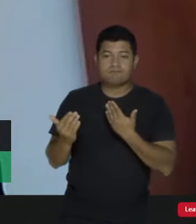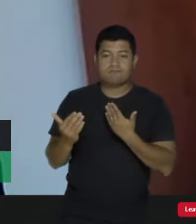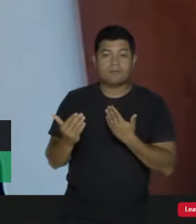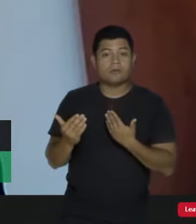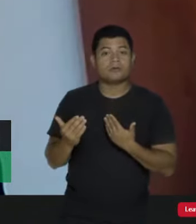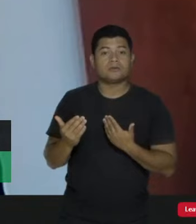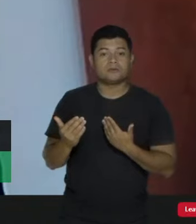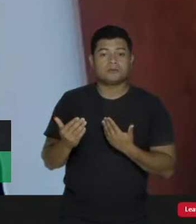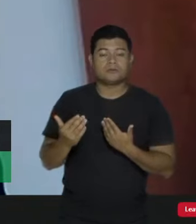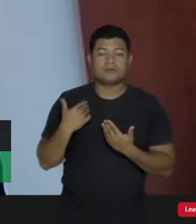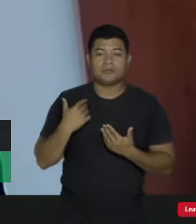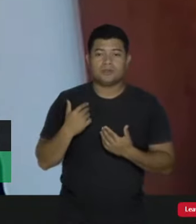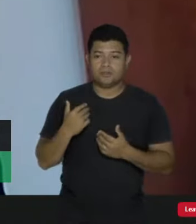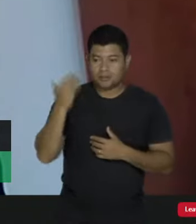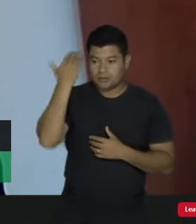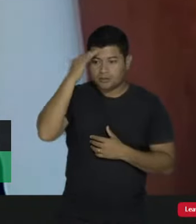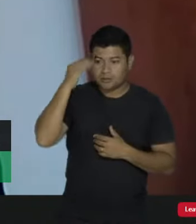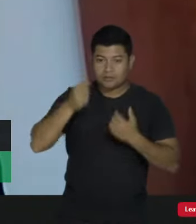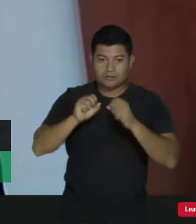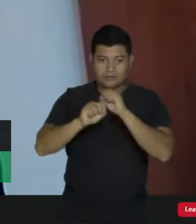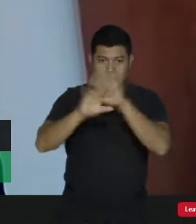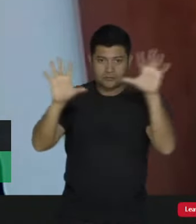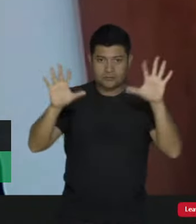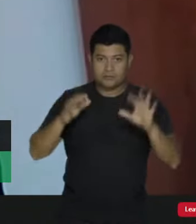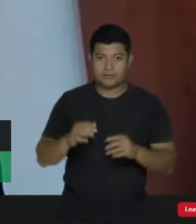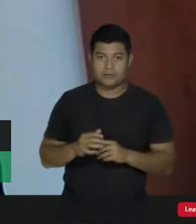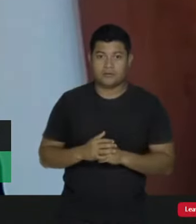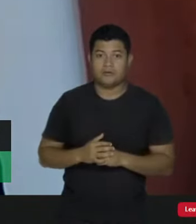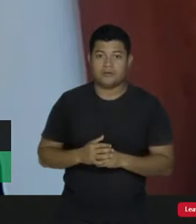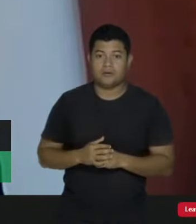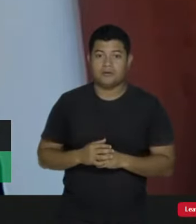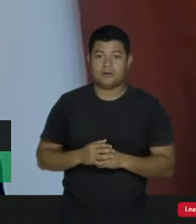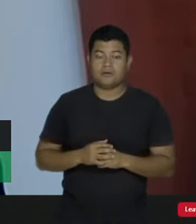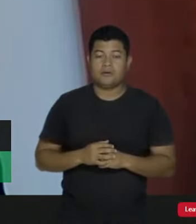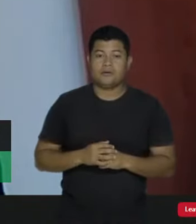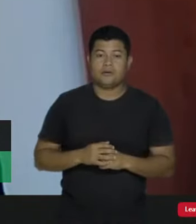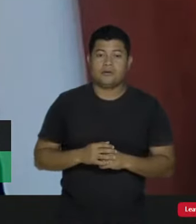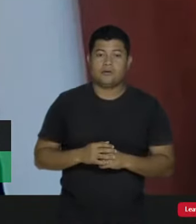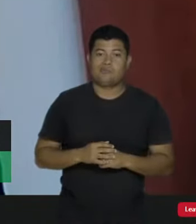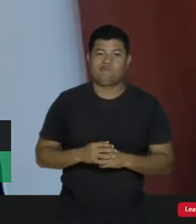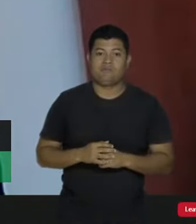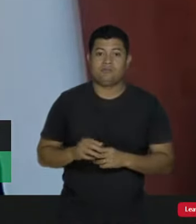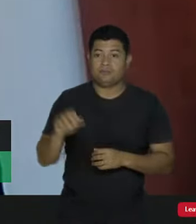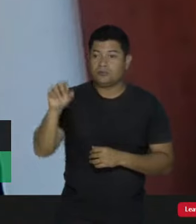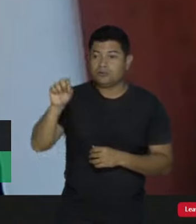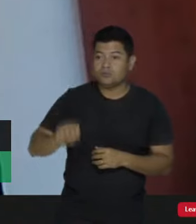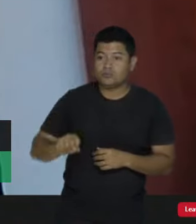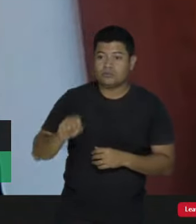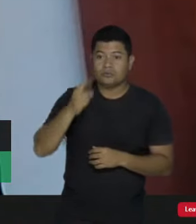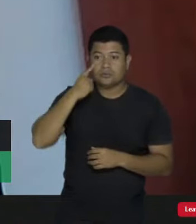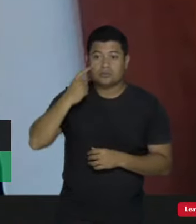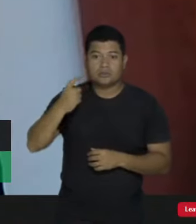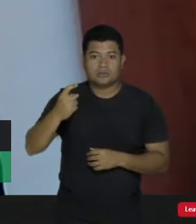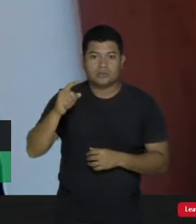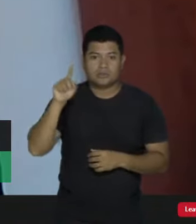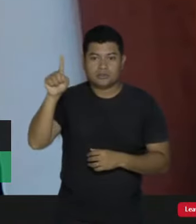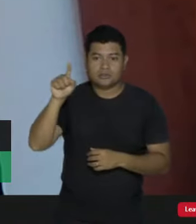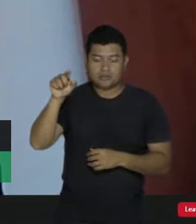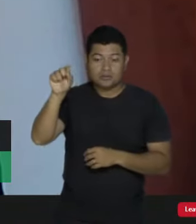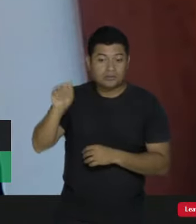claro nas entrelinhas? O interesse da Calábria, né, sul da Itália, em adquirir energia limpa,